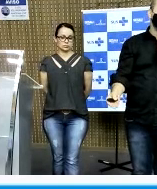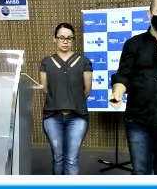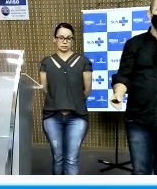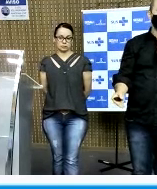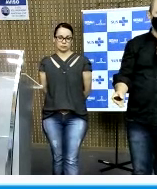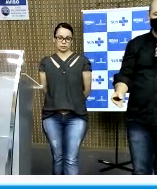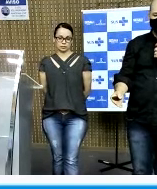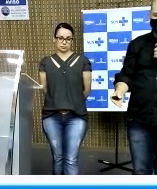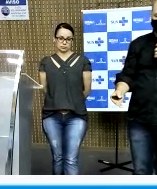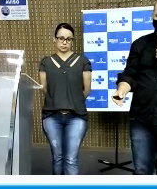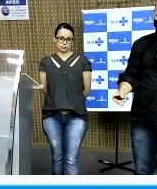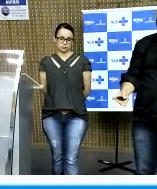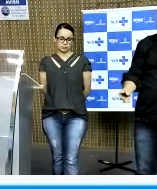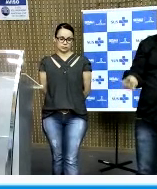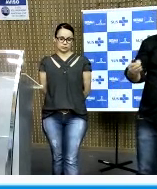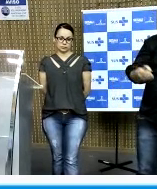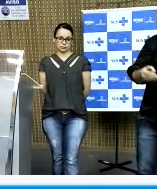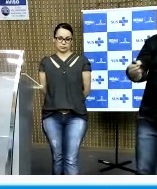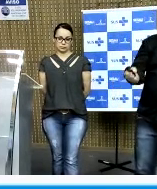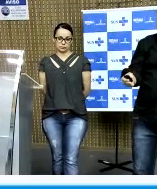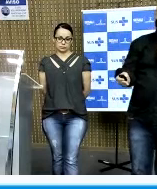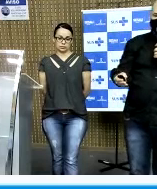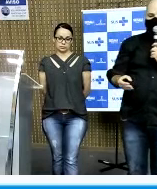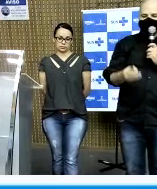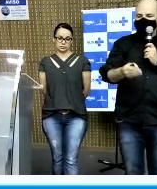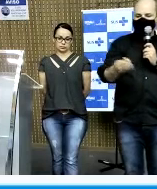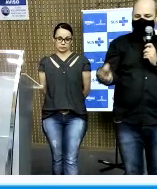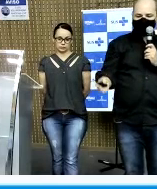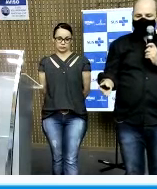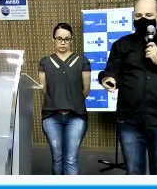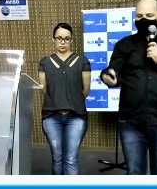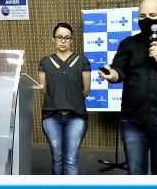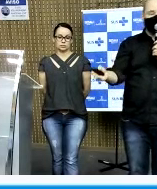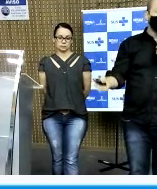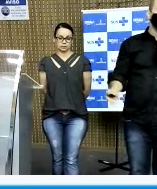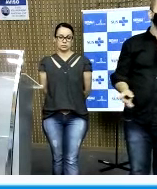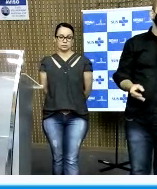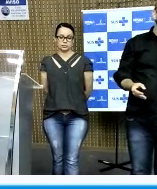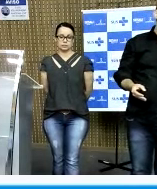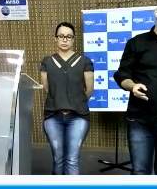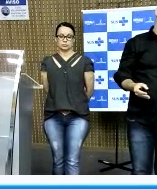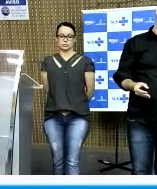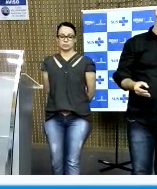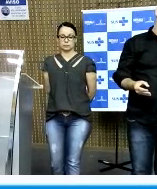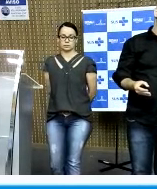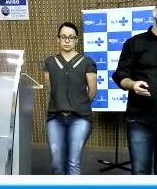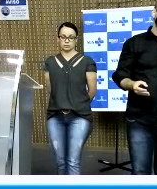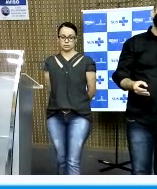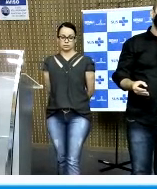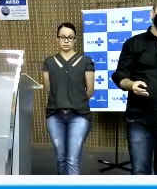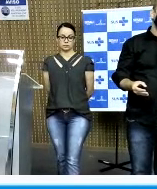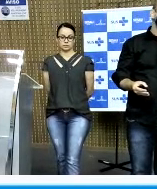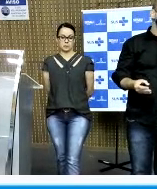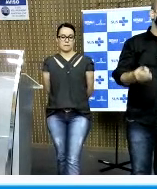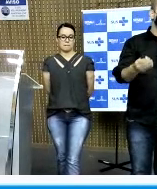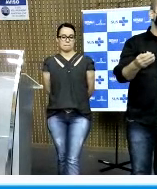sem a garantia do agendamento do seu retorno. E a busca precoce de gestantes com alterações em exames, tá? Então, a gente tem